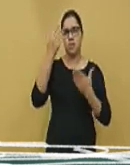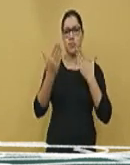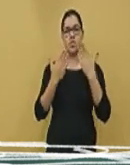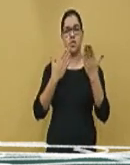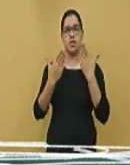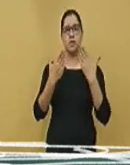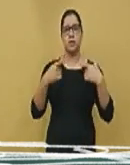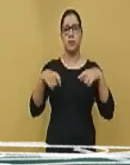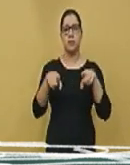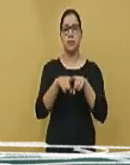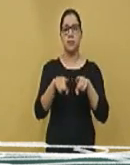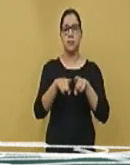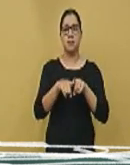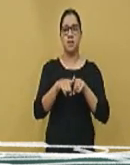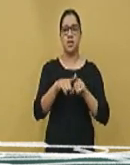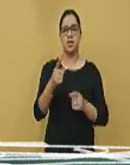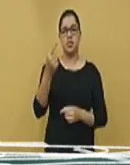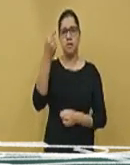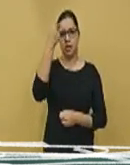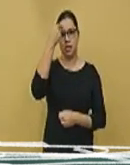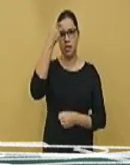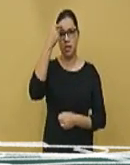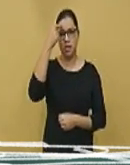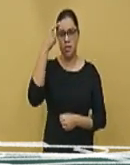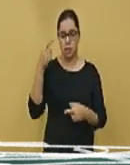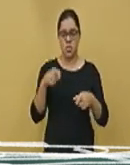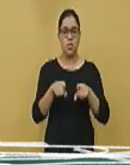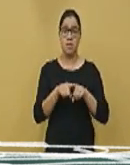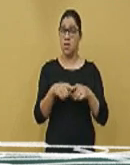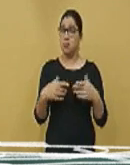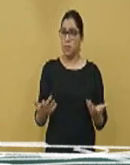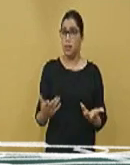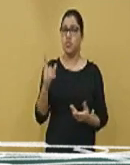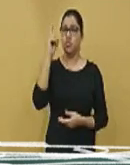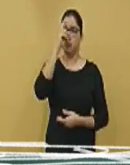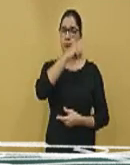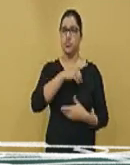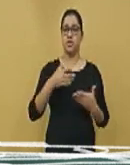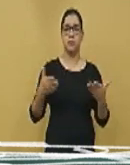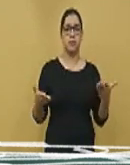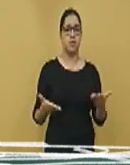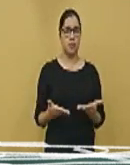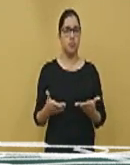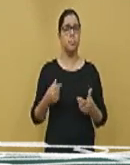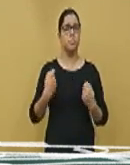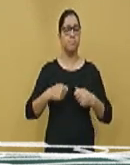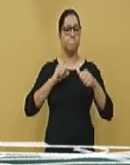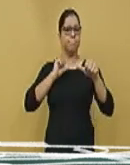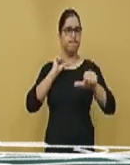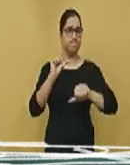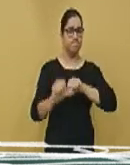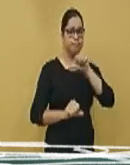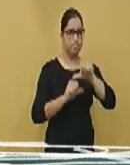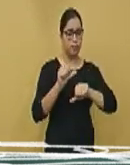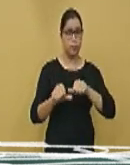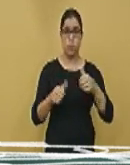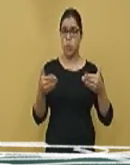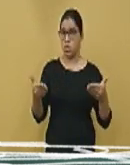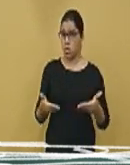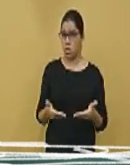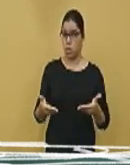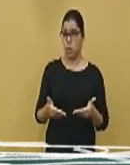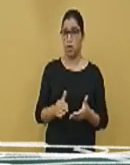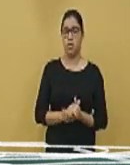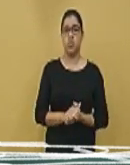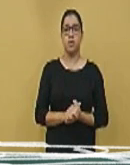psicológico e psiquiátrico, o que ainda não é possível hoje. Precisamos mudar isso. E precisamos, por que não,